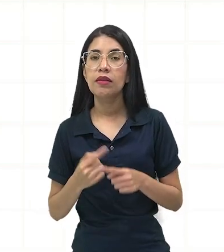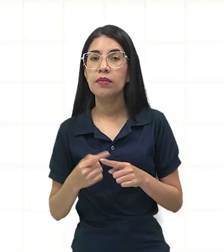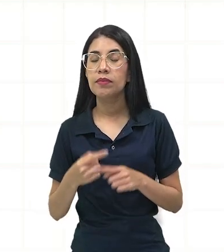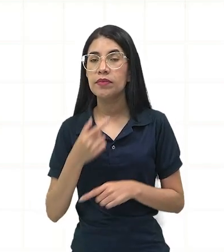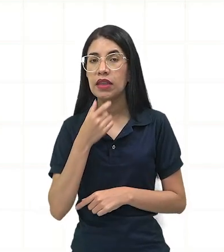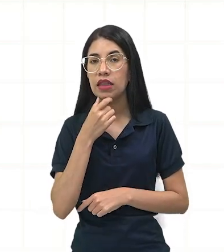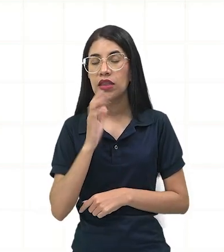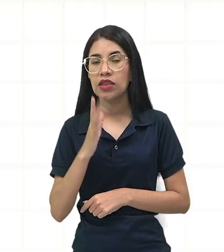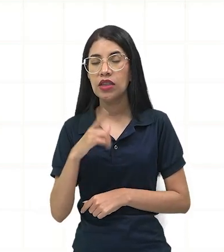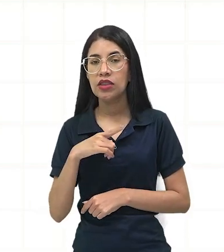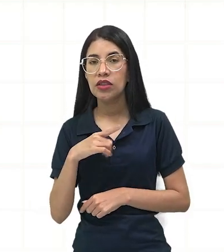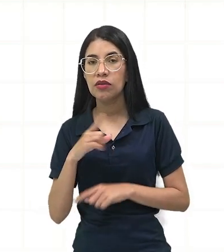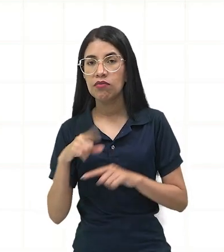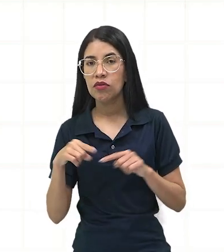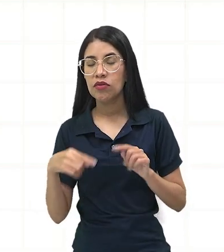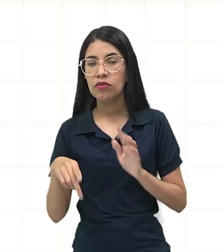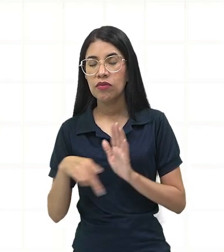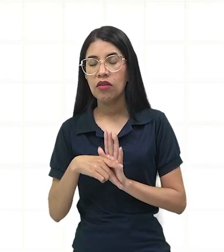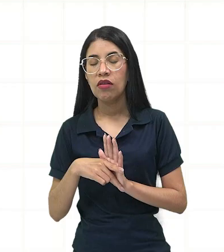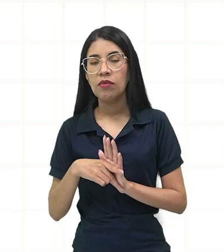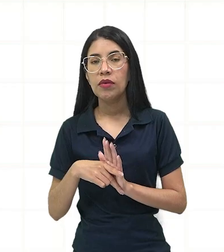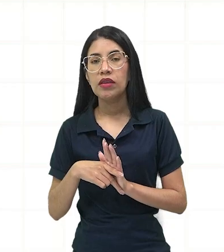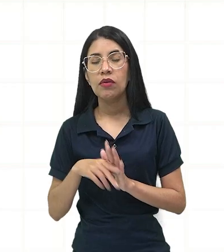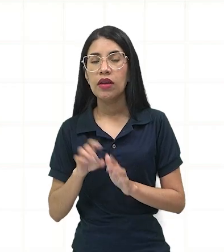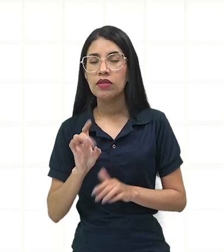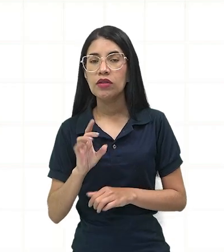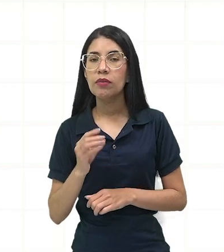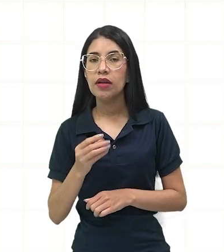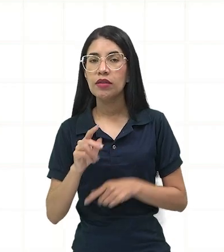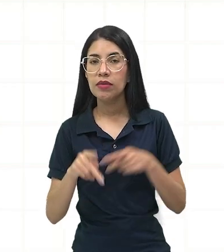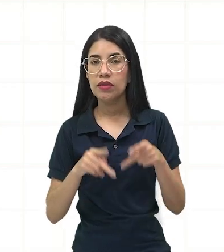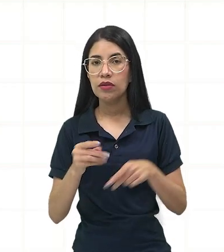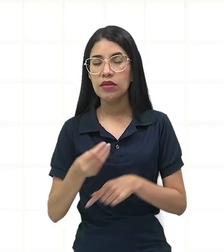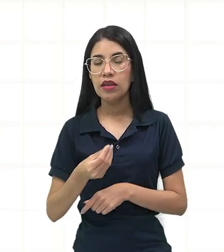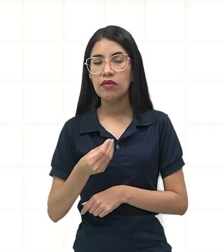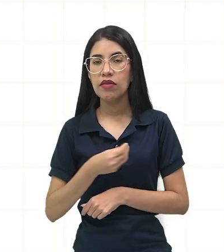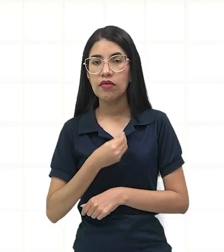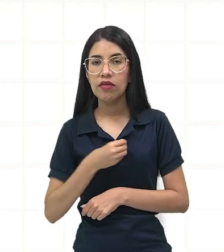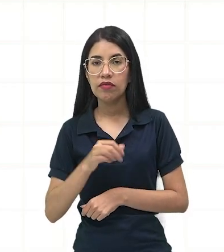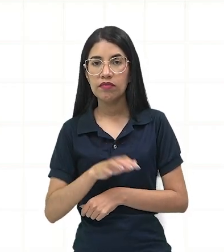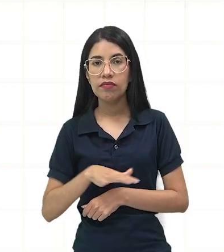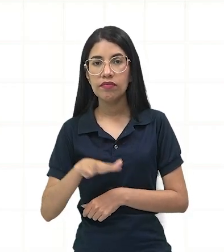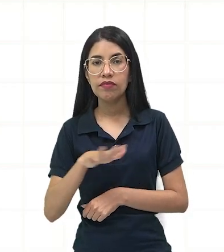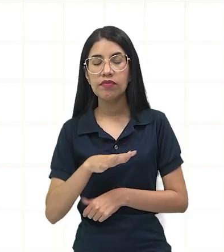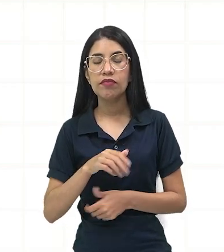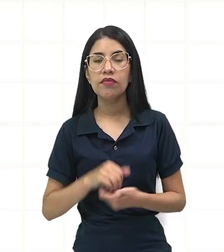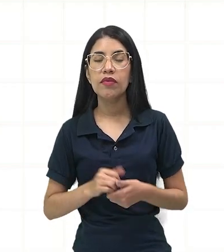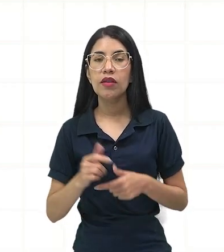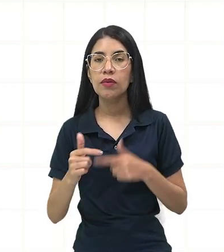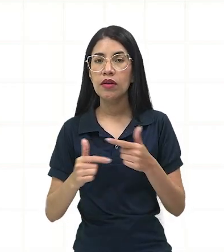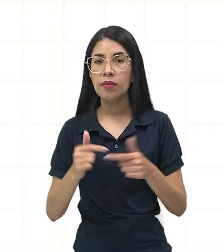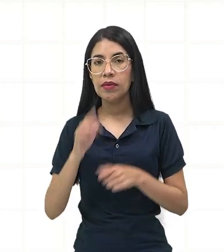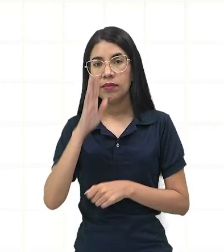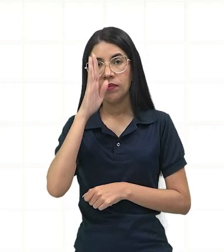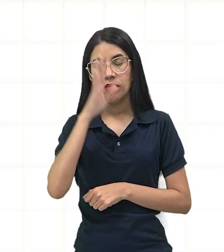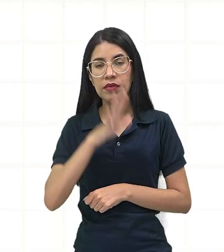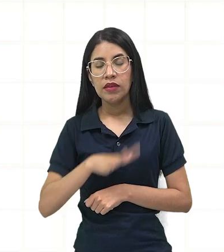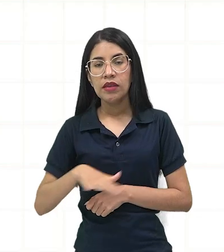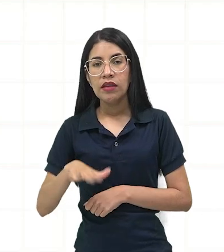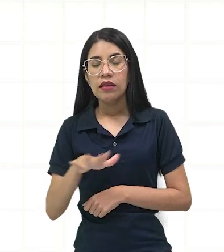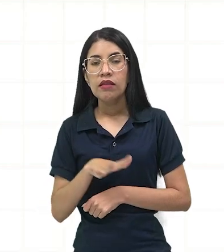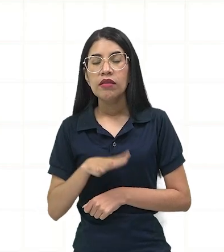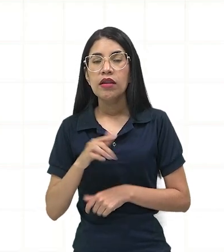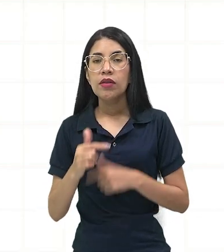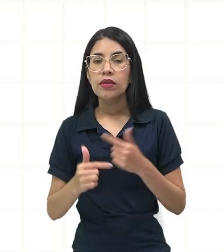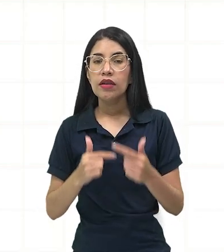já tinha aquele produto, então era para o seu abastecimento interno. O trabalho dominante nessa região era o